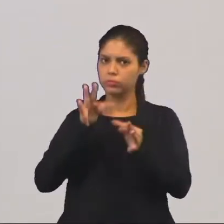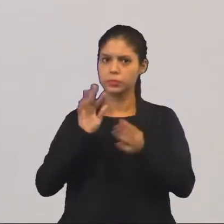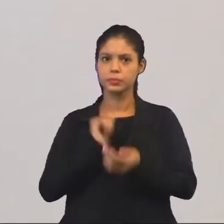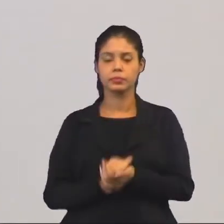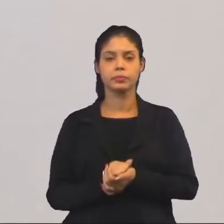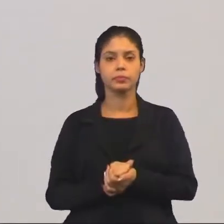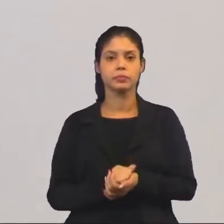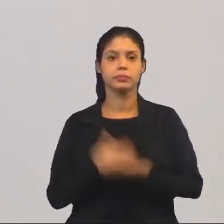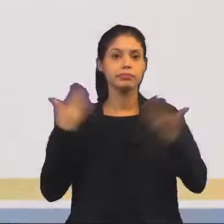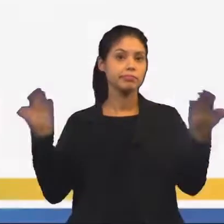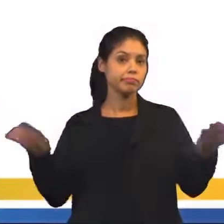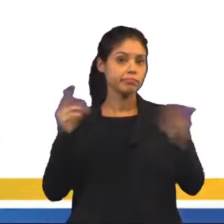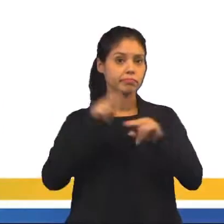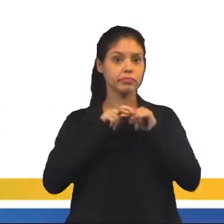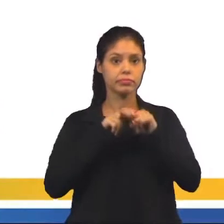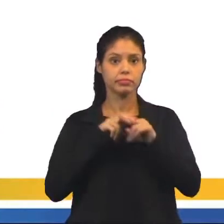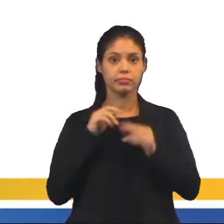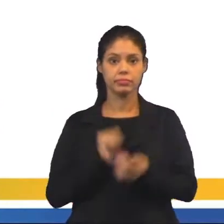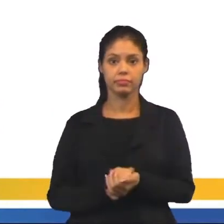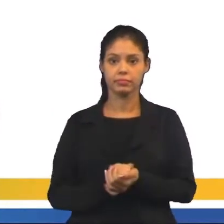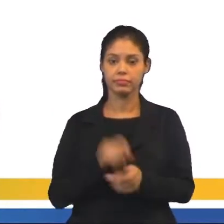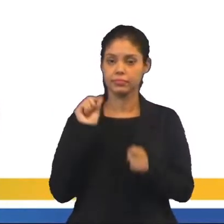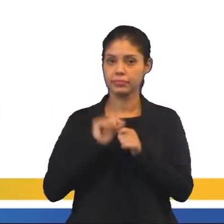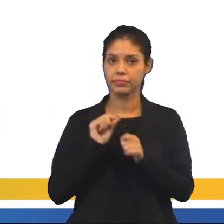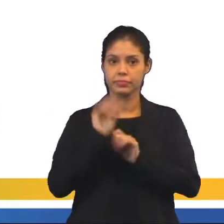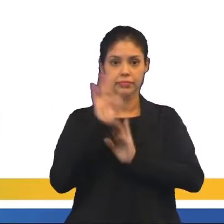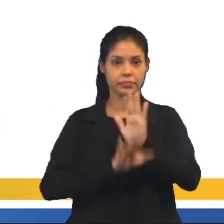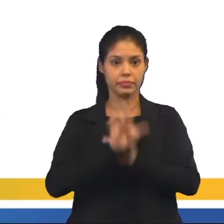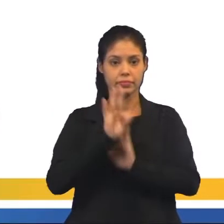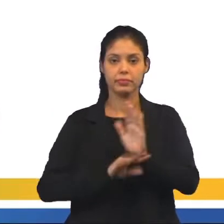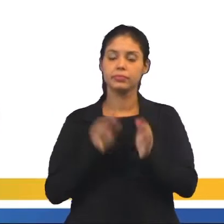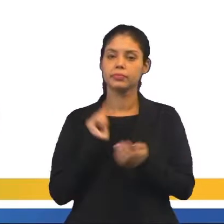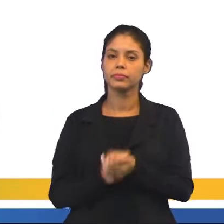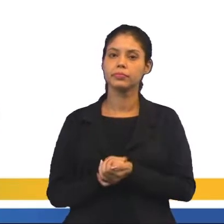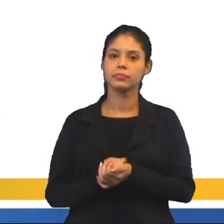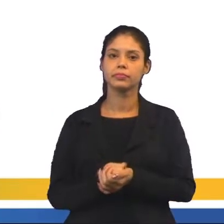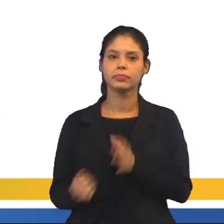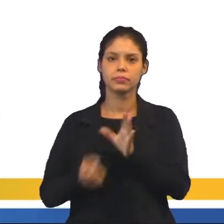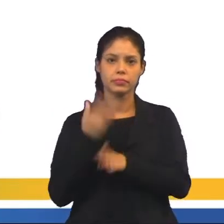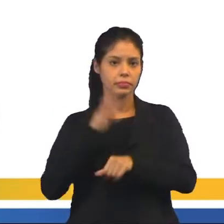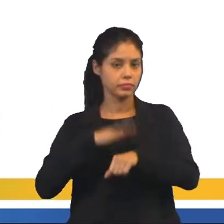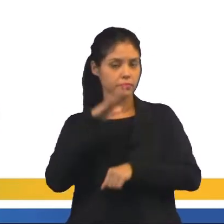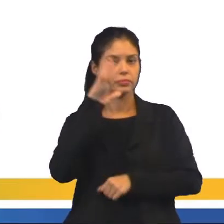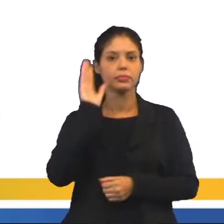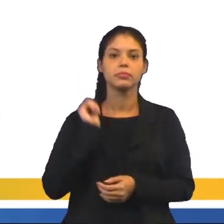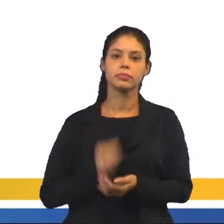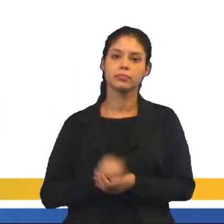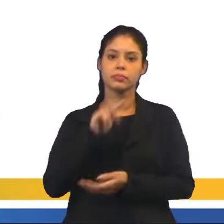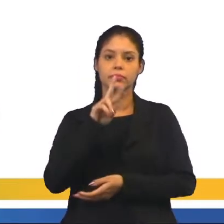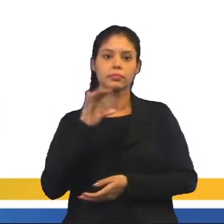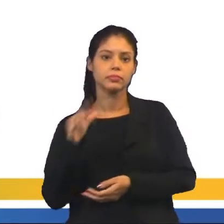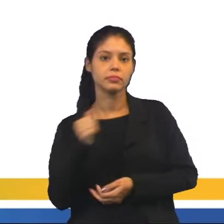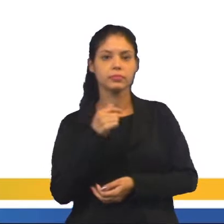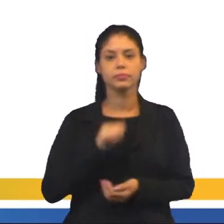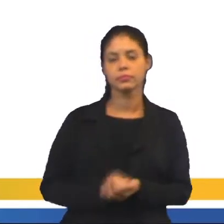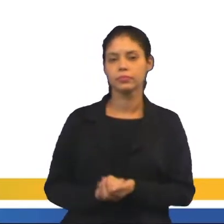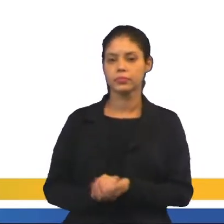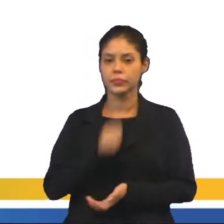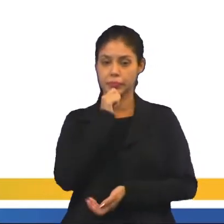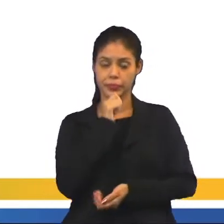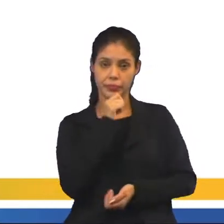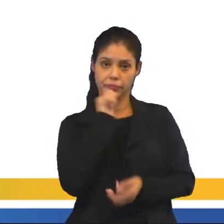tecnológico. Por isso que o texto aí vai dizer que cada vez mais as atividades agropecuárias